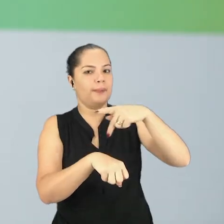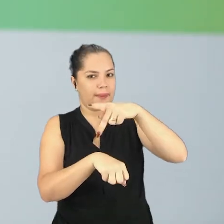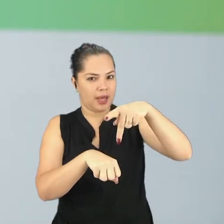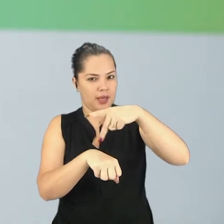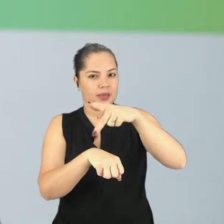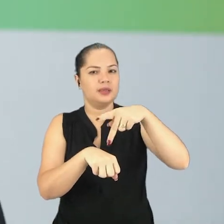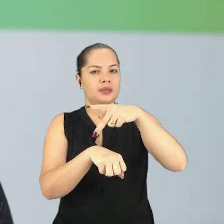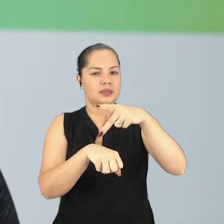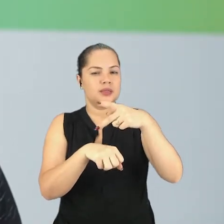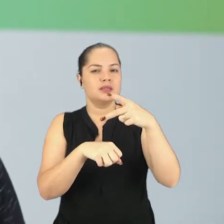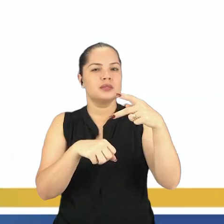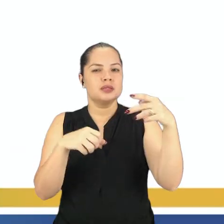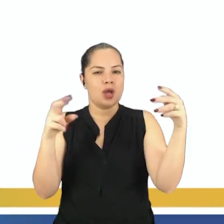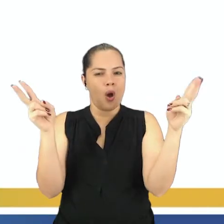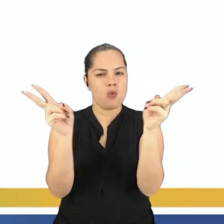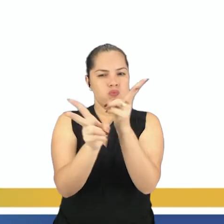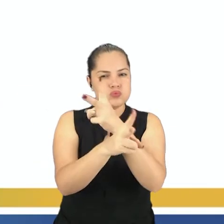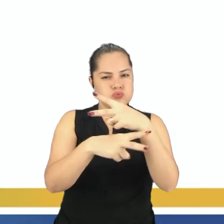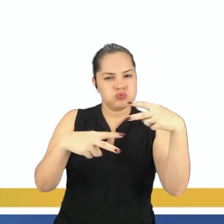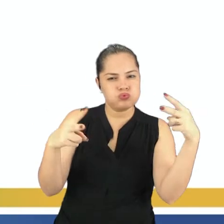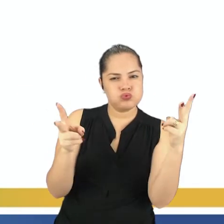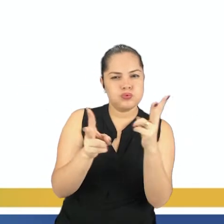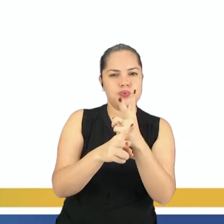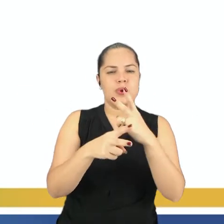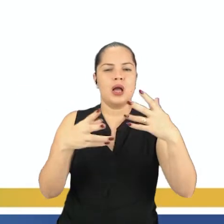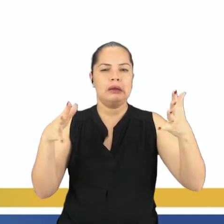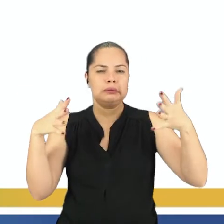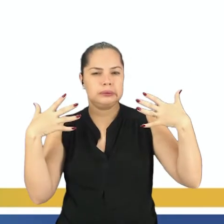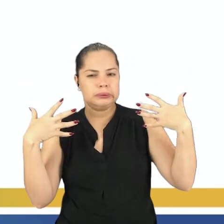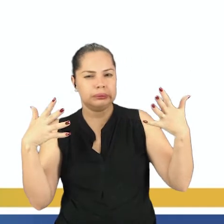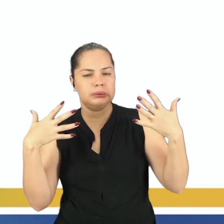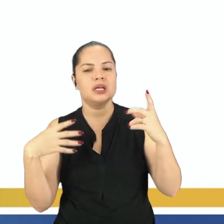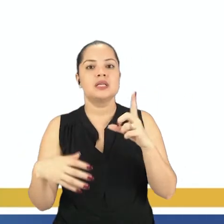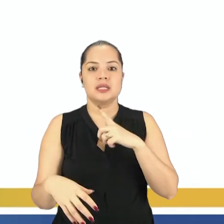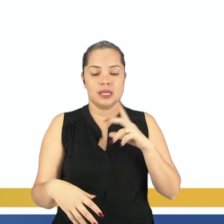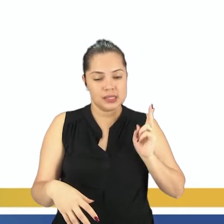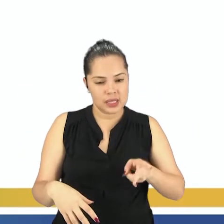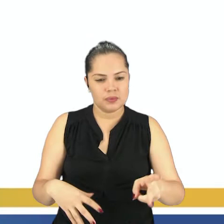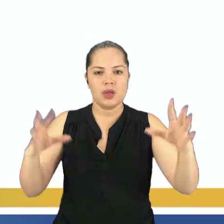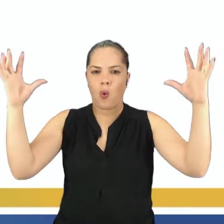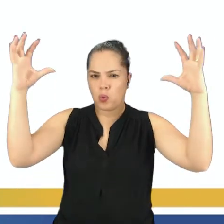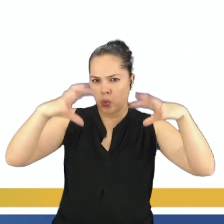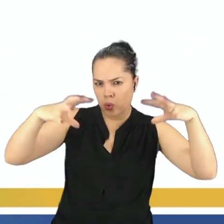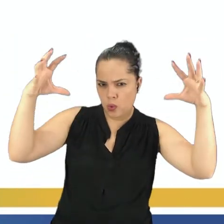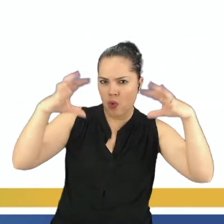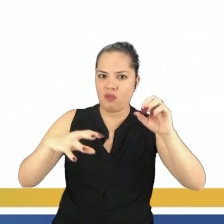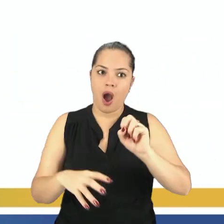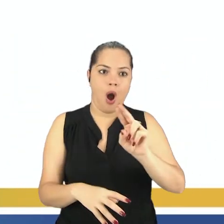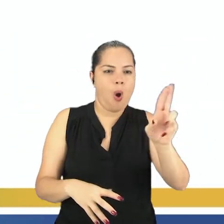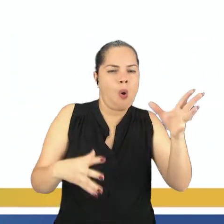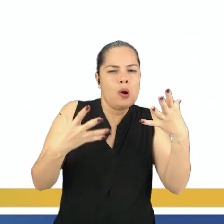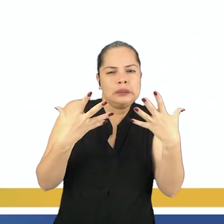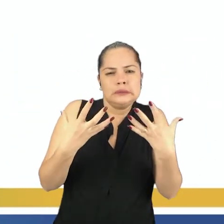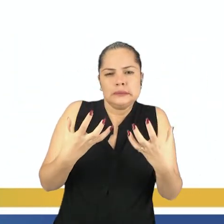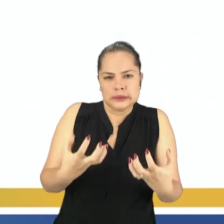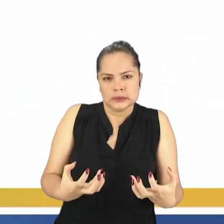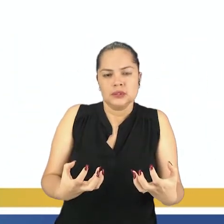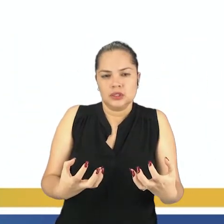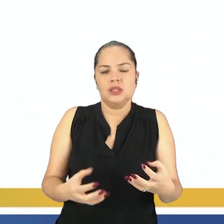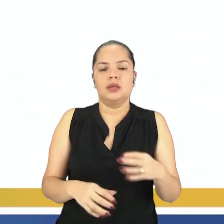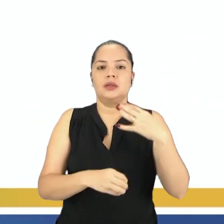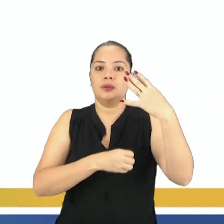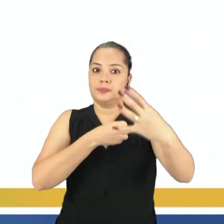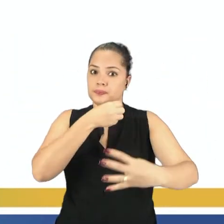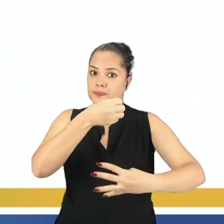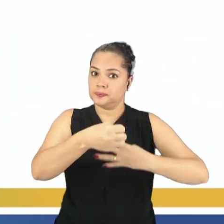tropicais, nós temos duas estações do ano, né, que é a estação seca e a estação chuvosa, tá? Olhem ali no slide, ó. As estações do ano